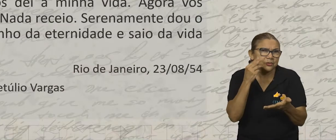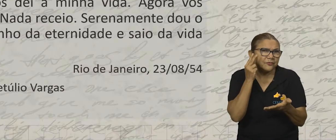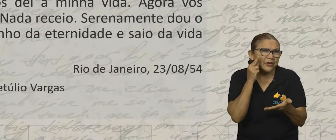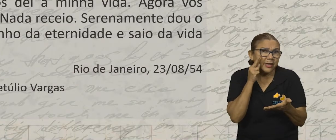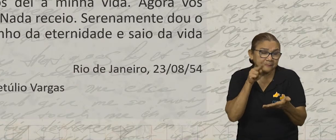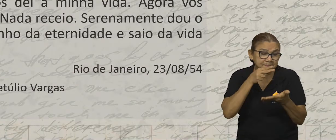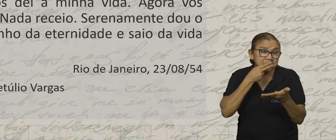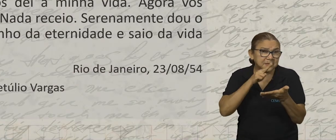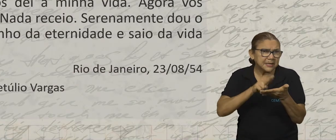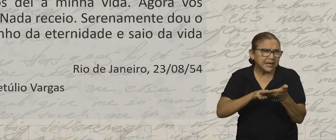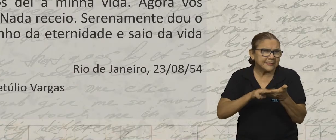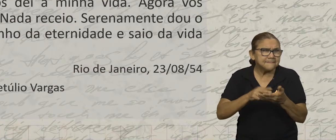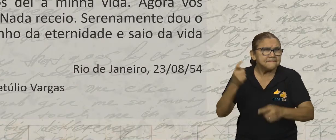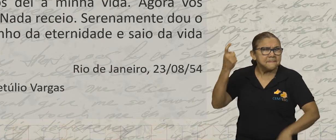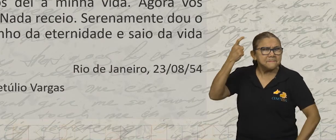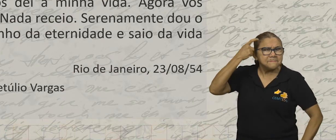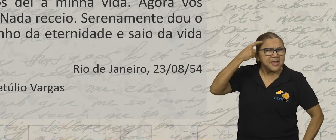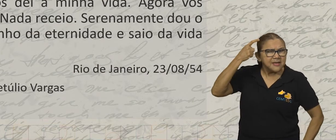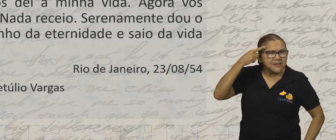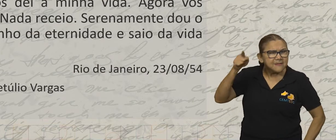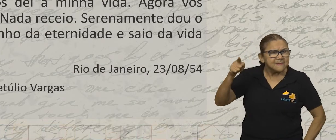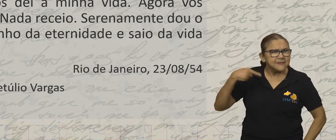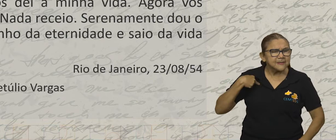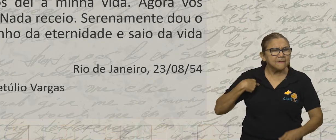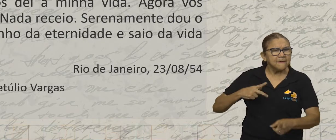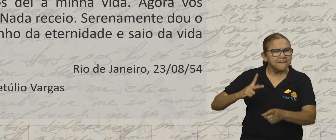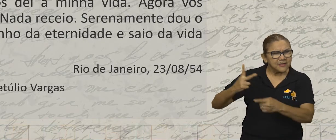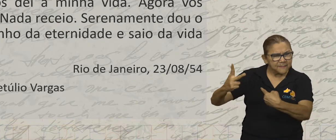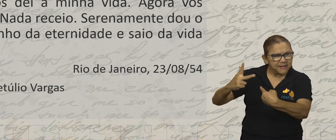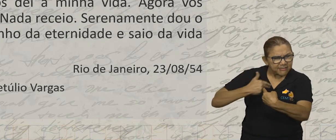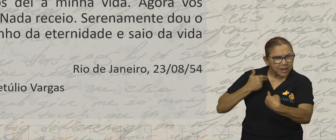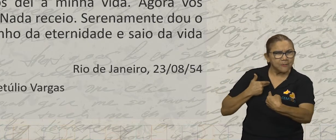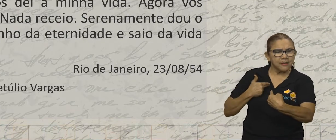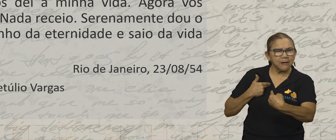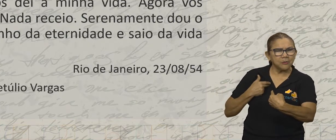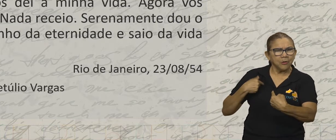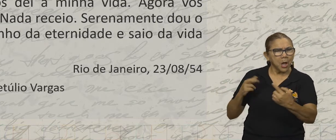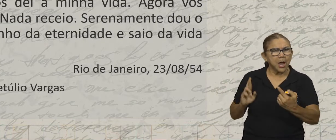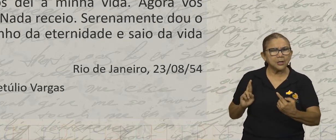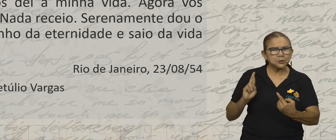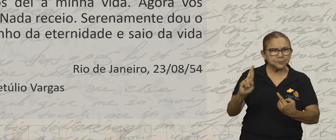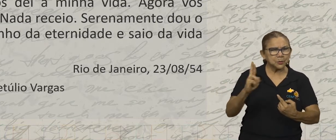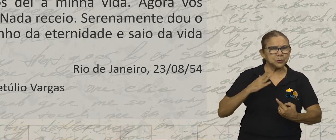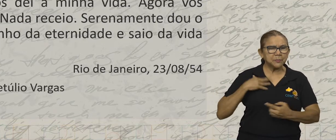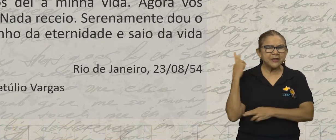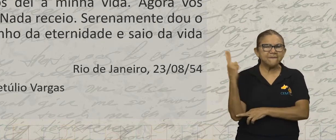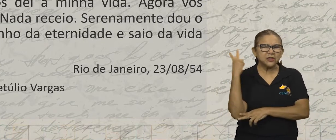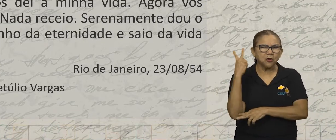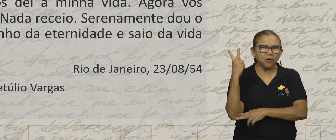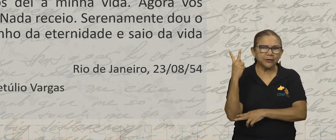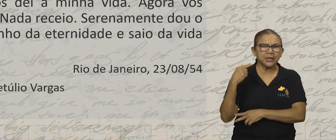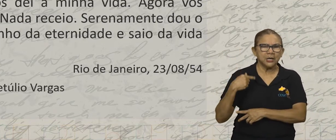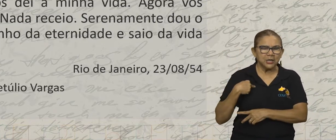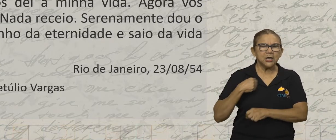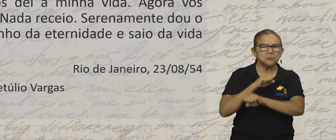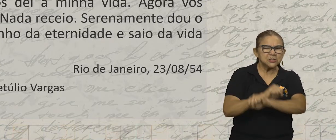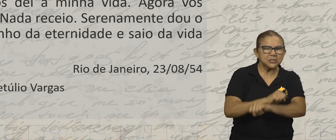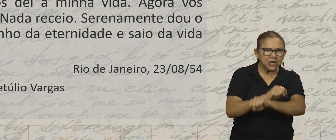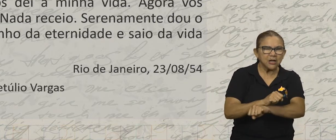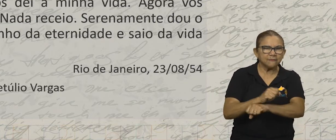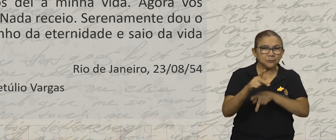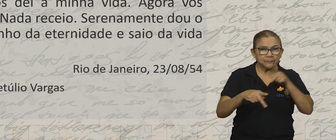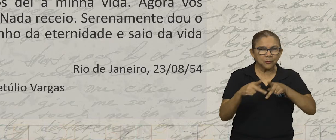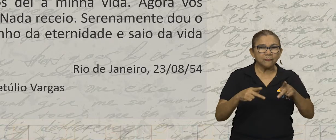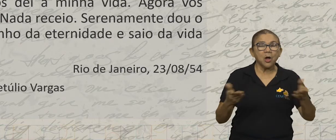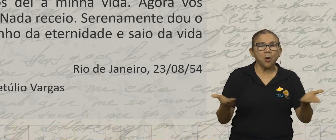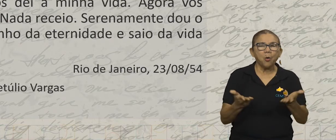aos que pensam que me derrotaram, respondo com a minha vitória. Era escravo do povo e hoje me liberto para a